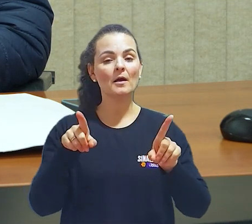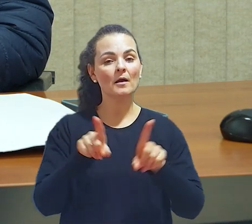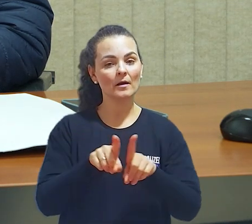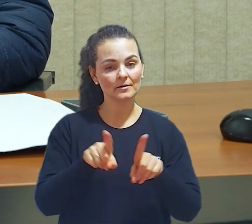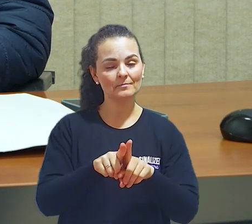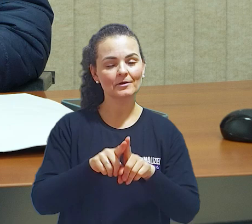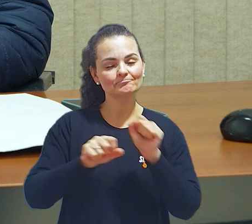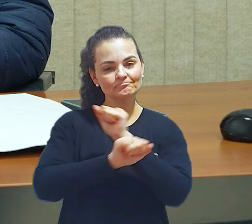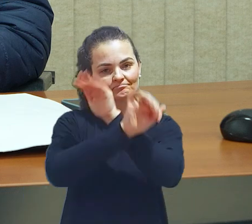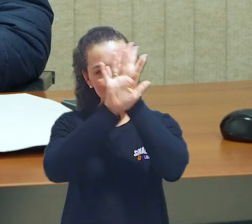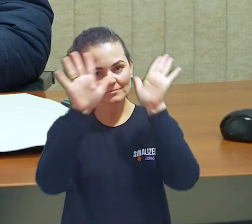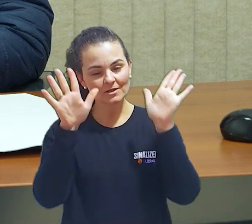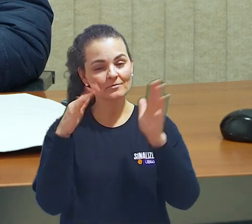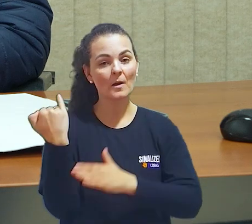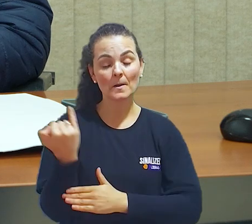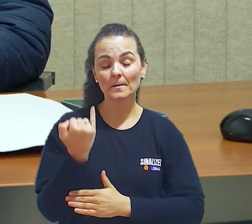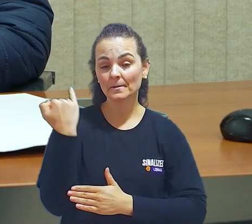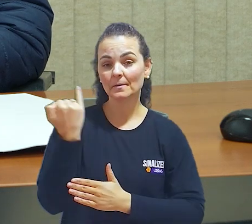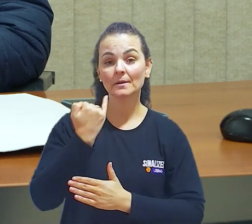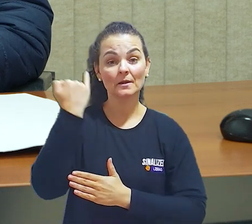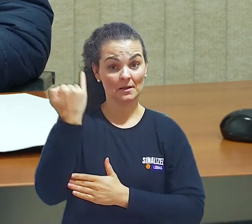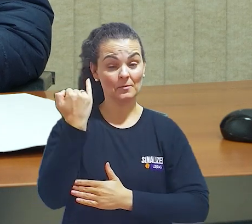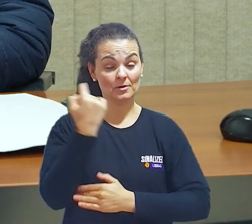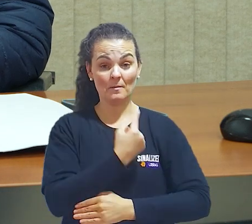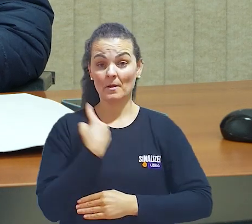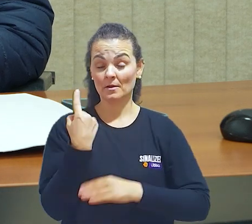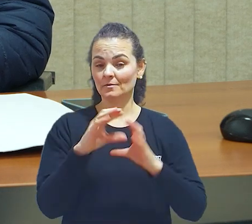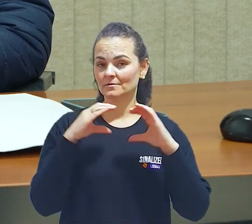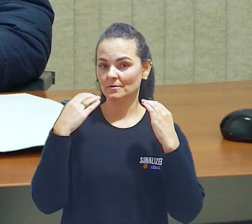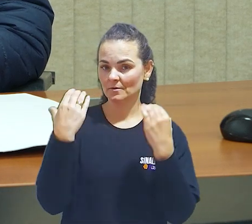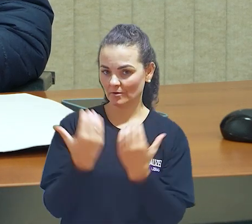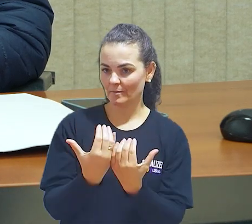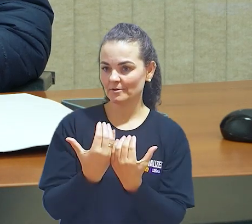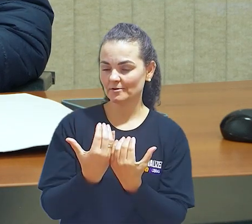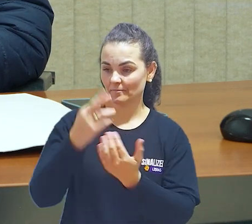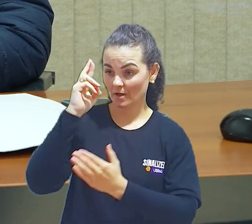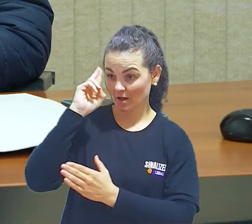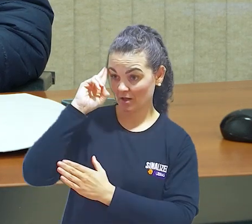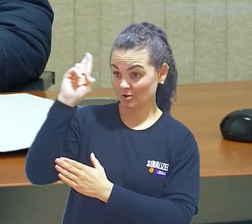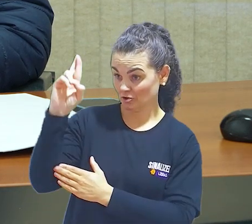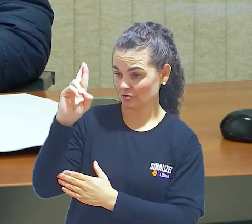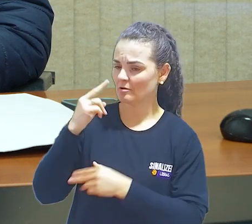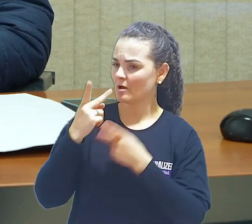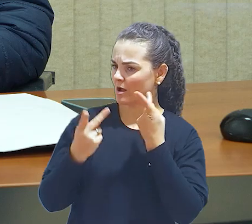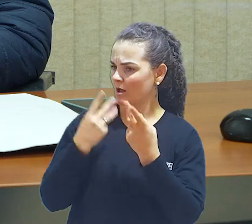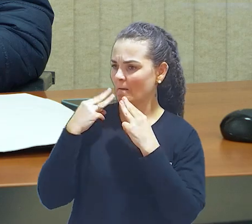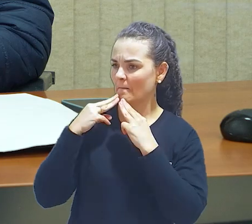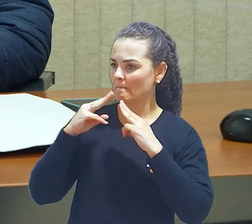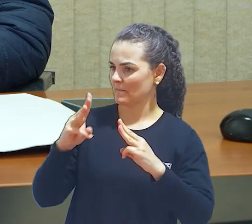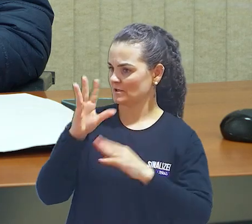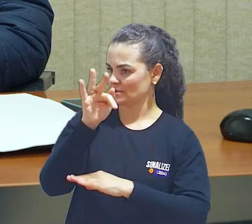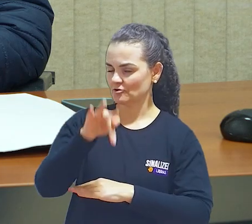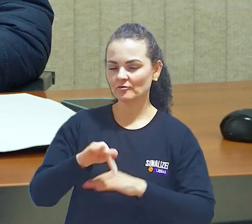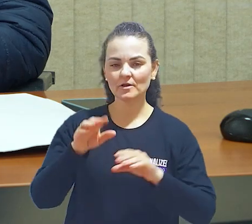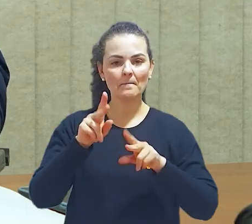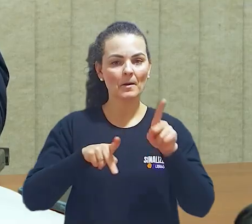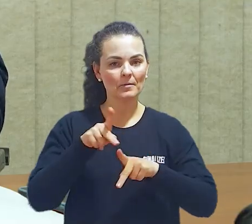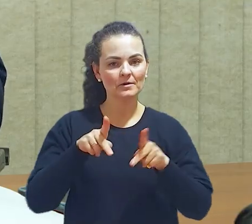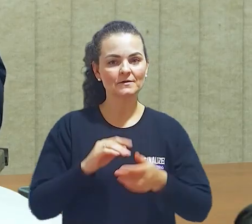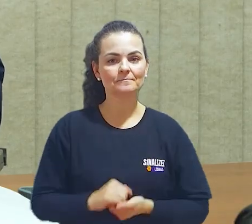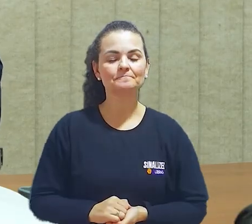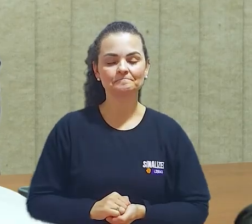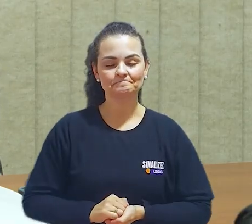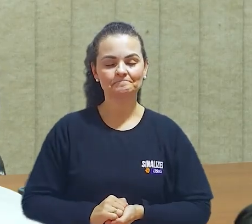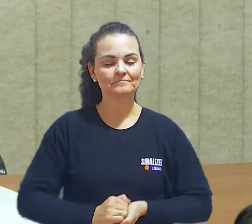esses esclarecimentos tão importantes para a nossa comunidade. O senhor gostaria de deixar alguma mensagem final para a população?